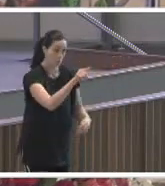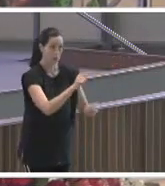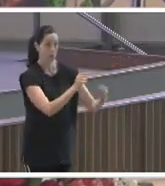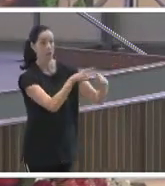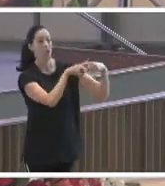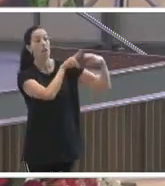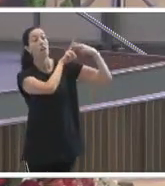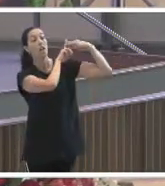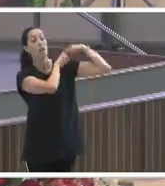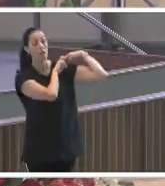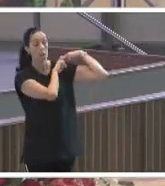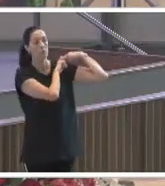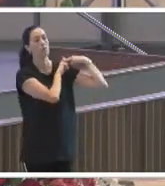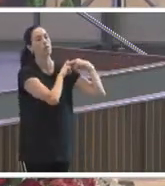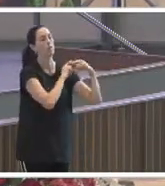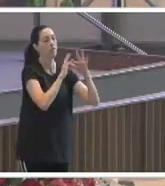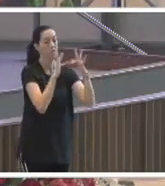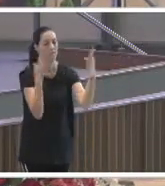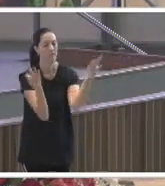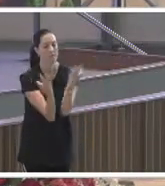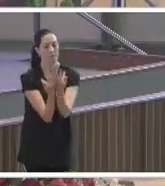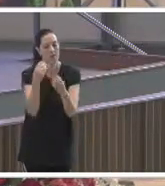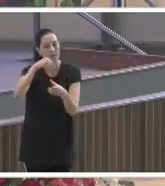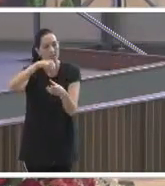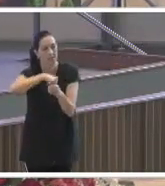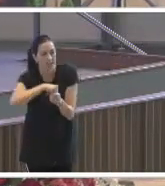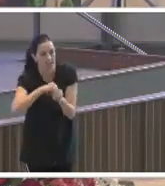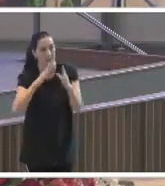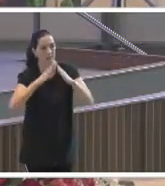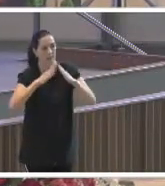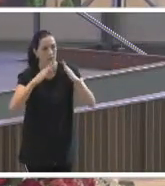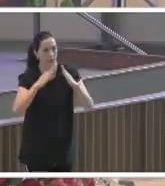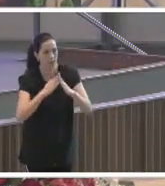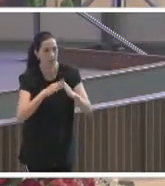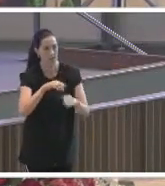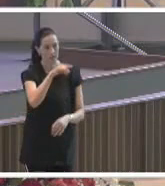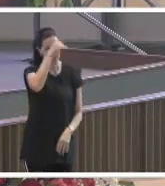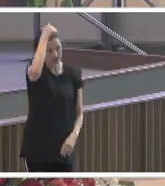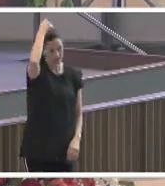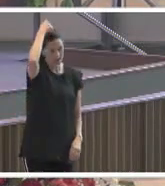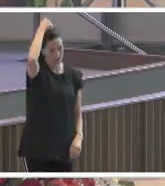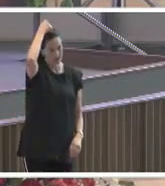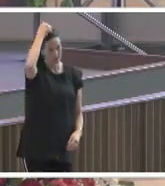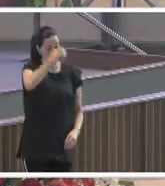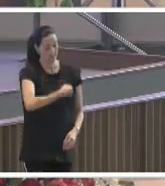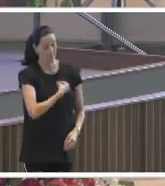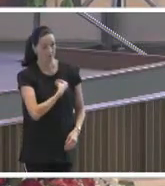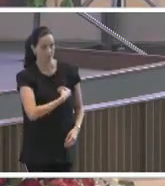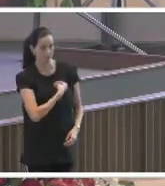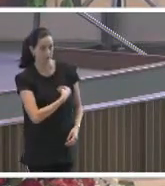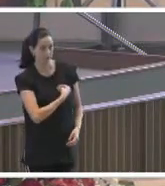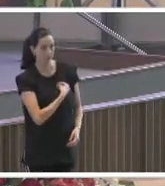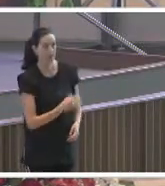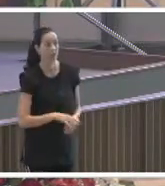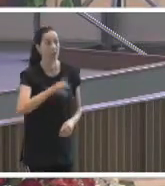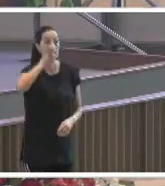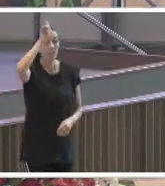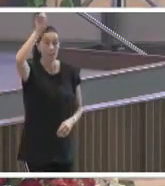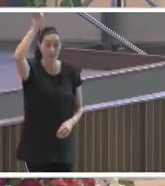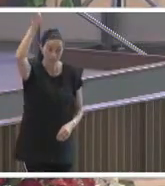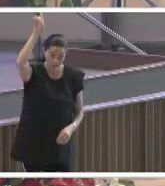vida espiritual de cada uma das pessoas que vivem na sua casa, e Deus vai pedir contas do